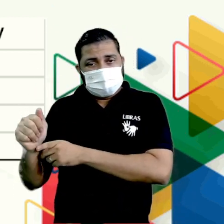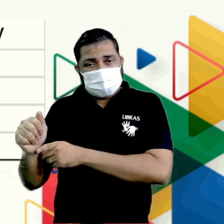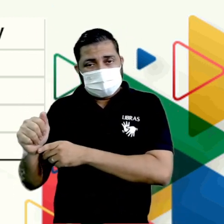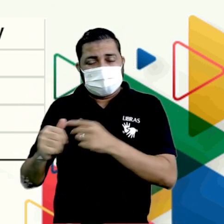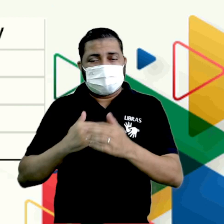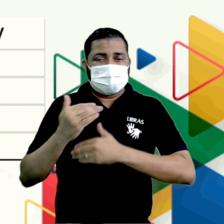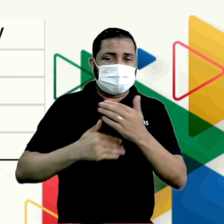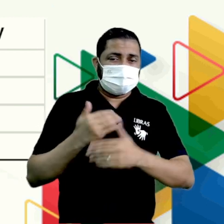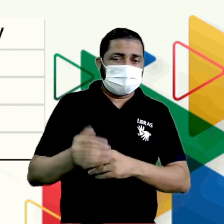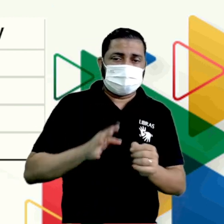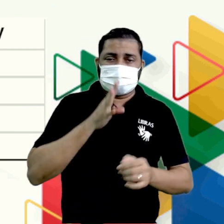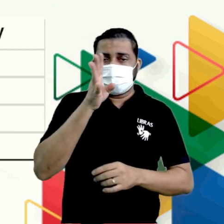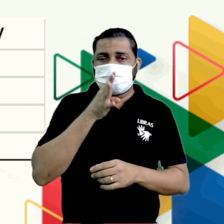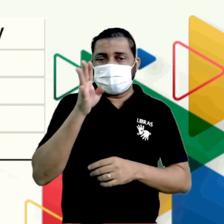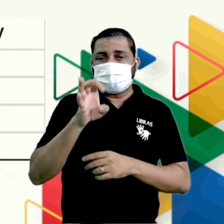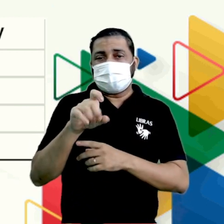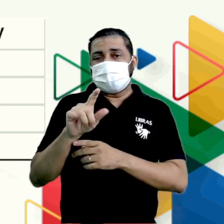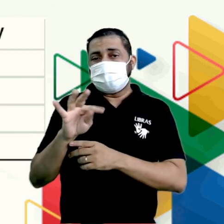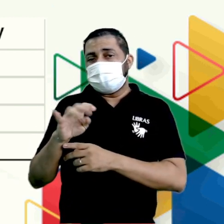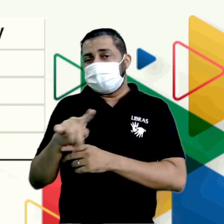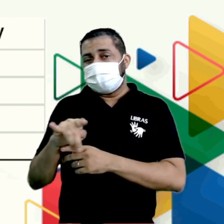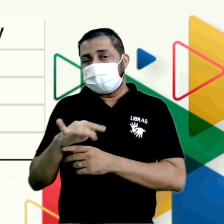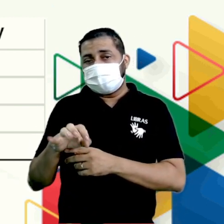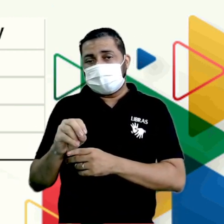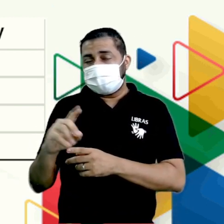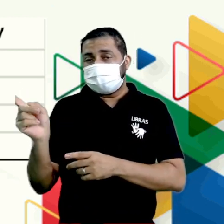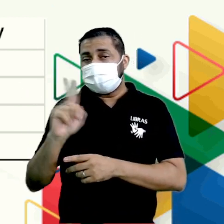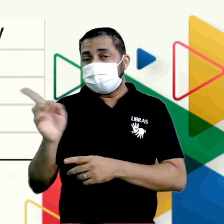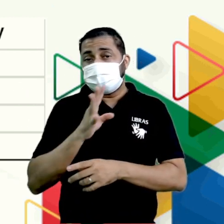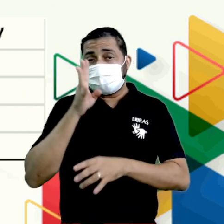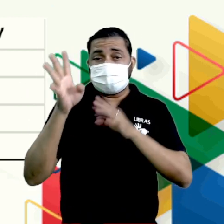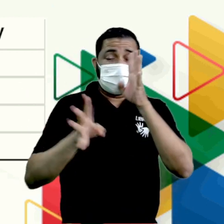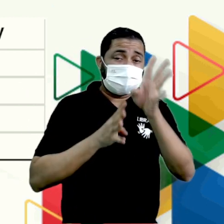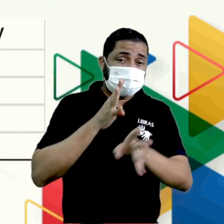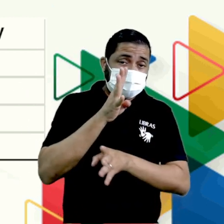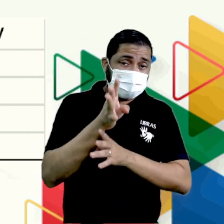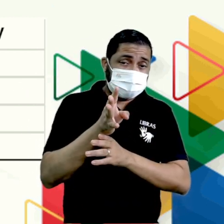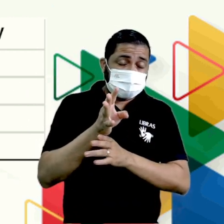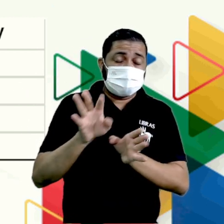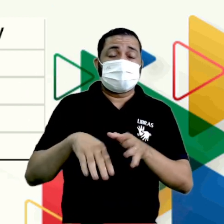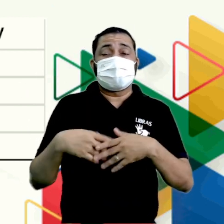espontâneo, eletrólise, processo não espontâneo. Então vamos